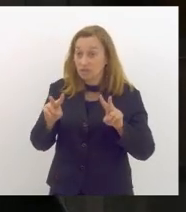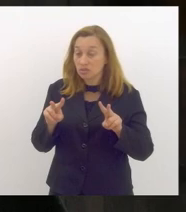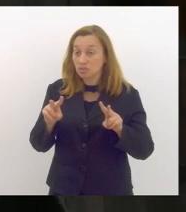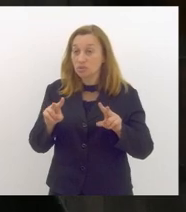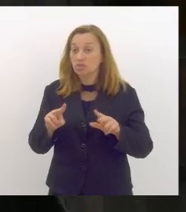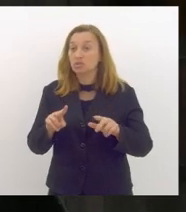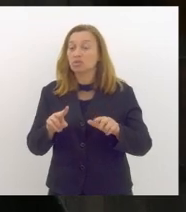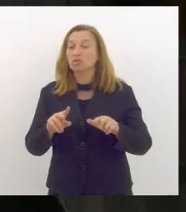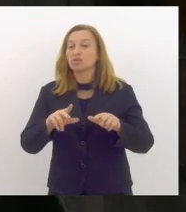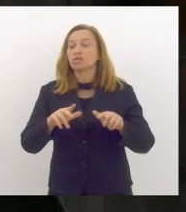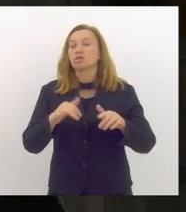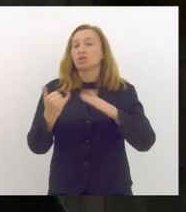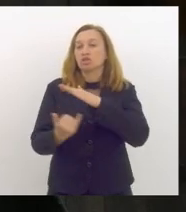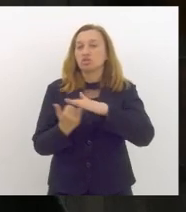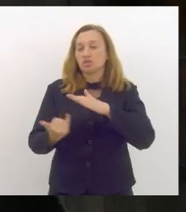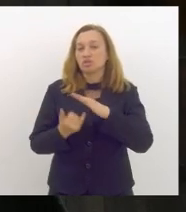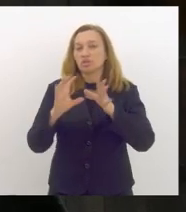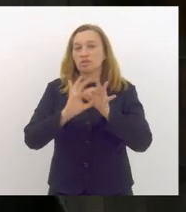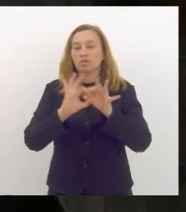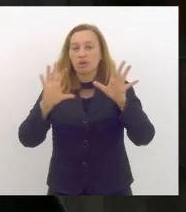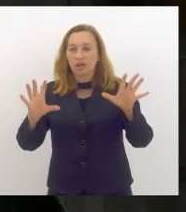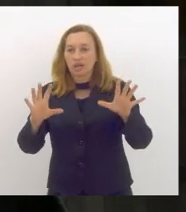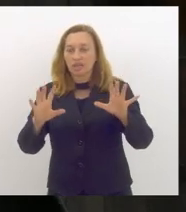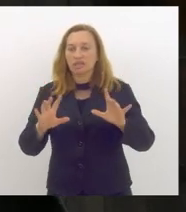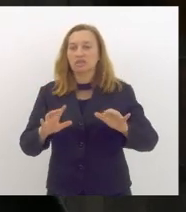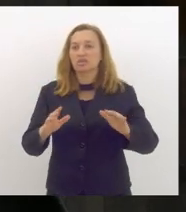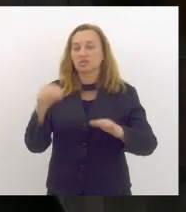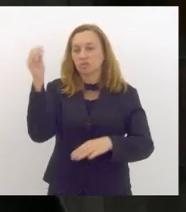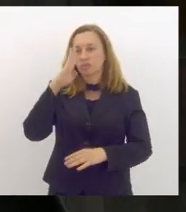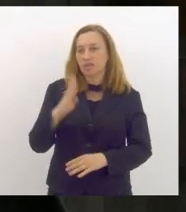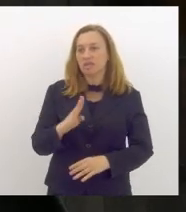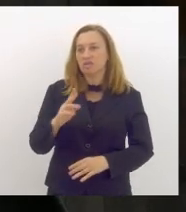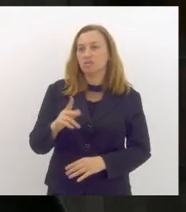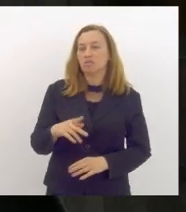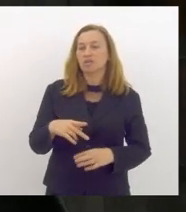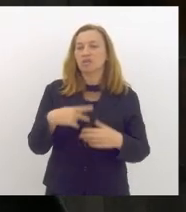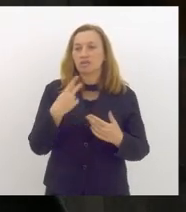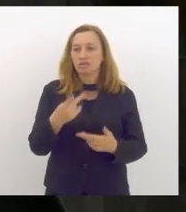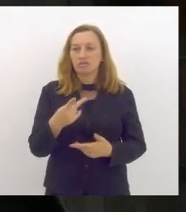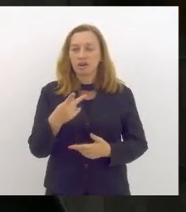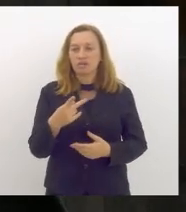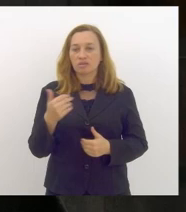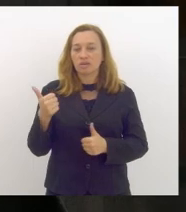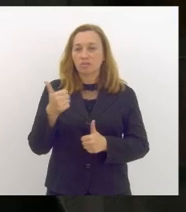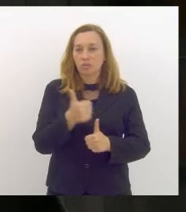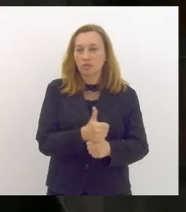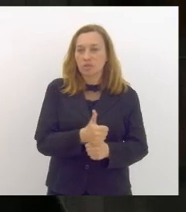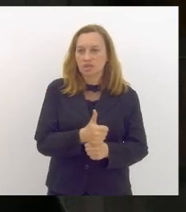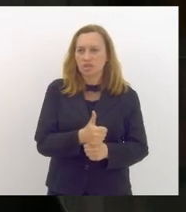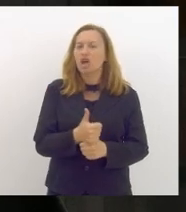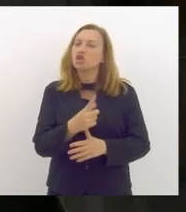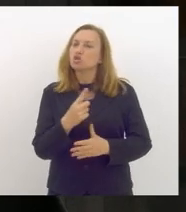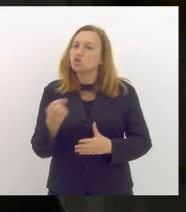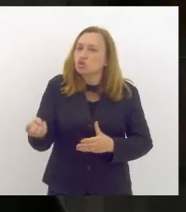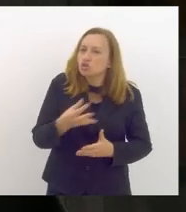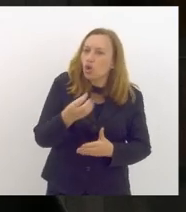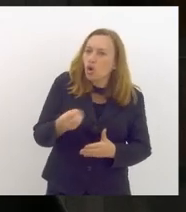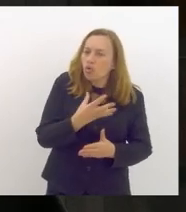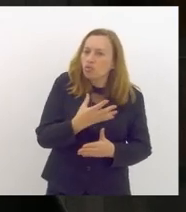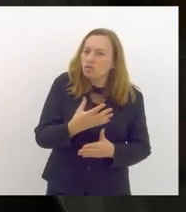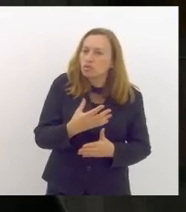funcionamento das instituições democráticas no Brasil e aí me refiro a posse dos novos